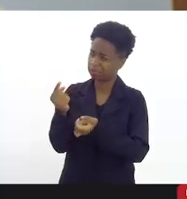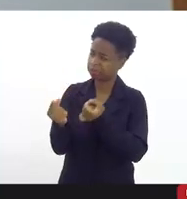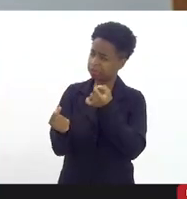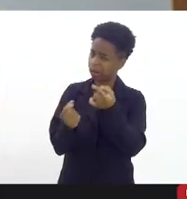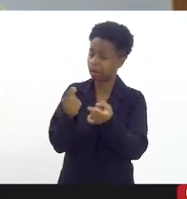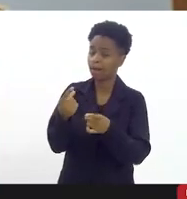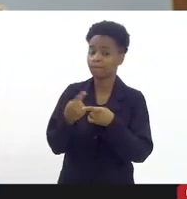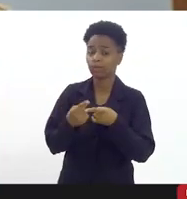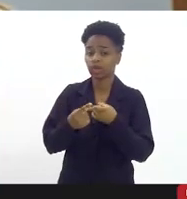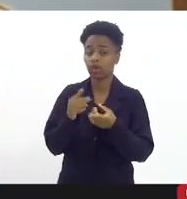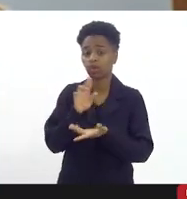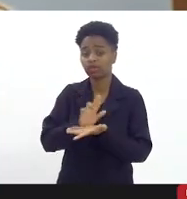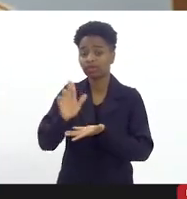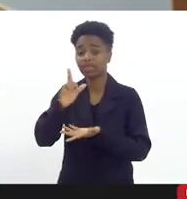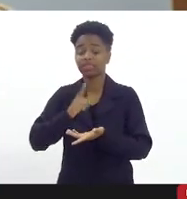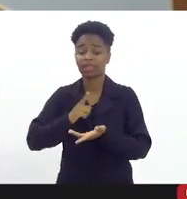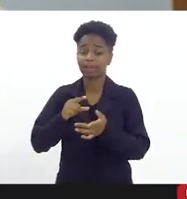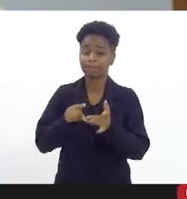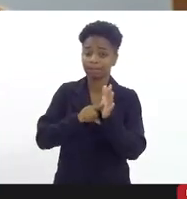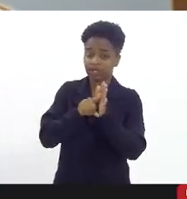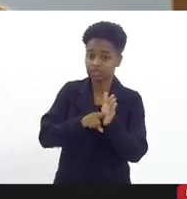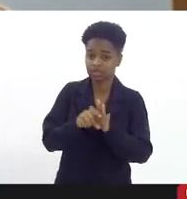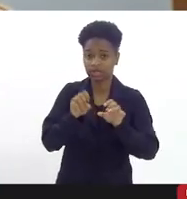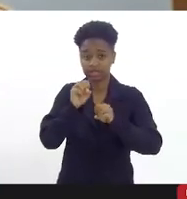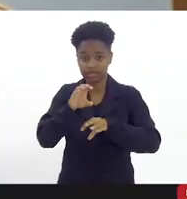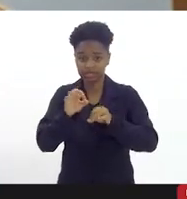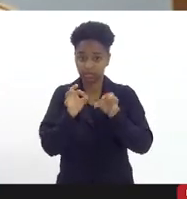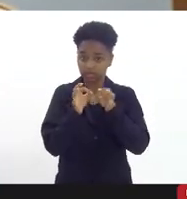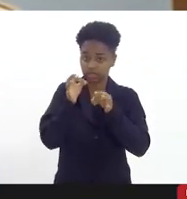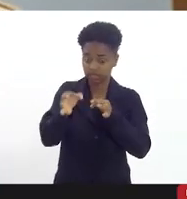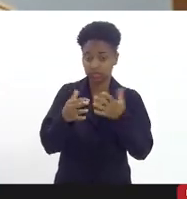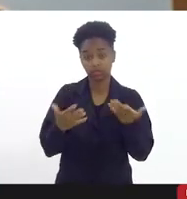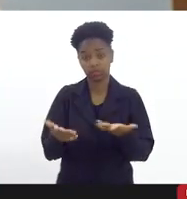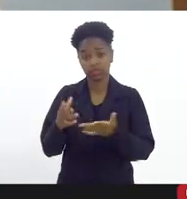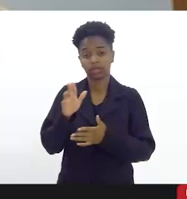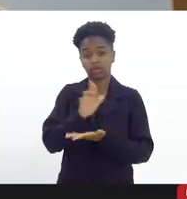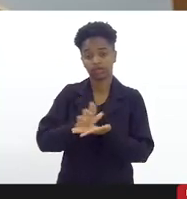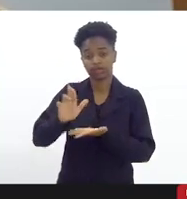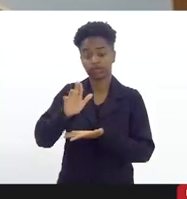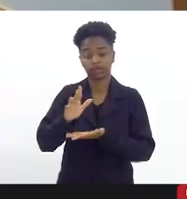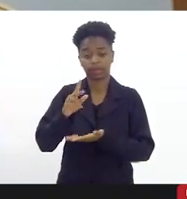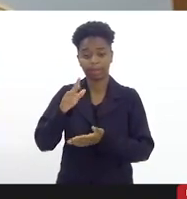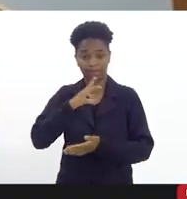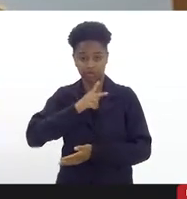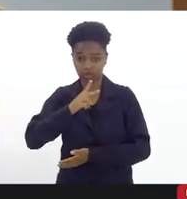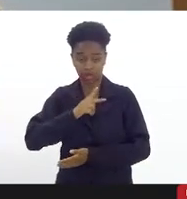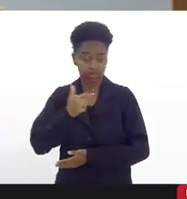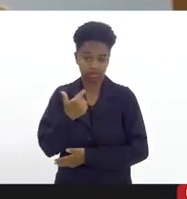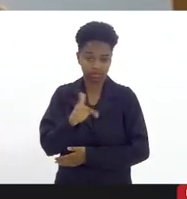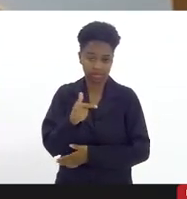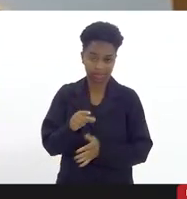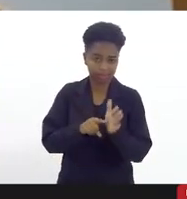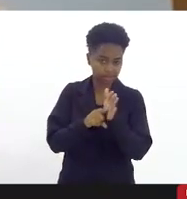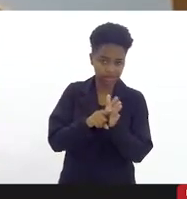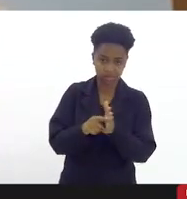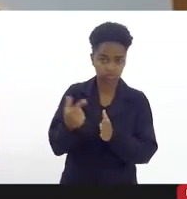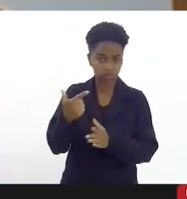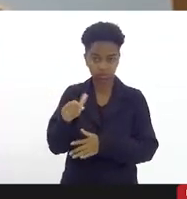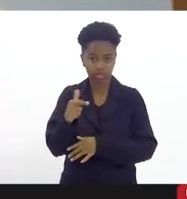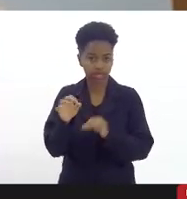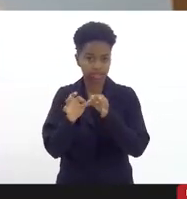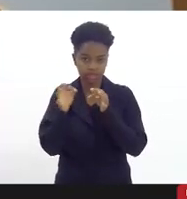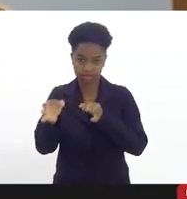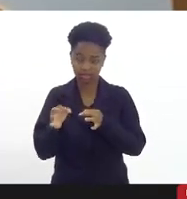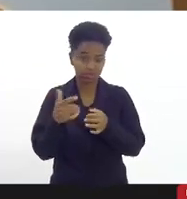universidade tem pesquisa ensino e extensão e essas privadas elas fogem da pesquisa e de extensão não há nenhum compromisso